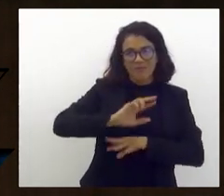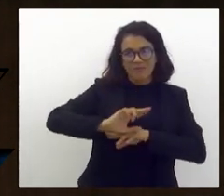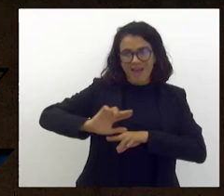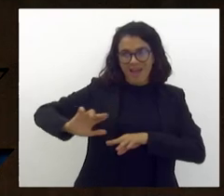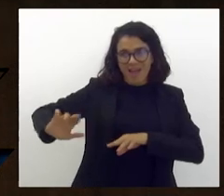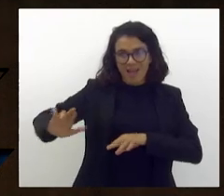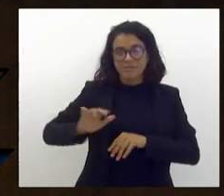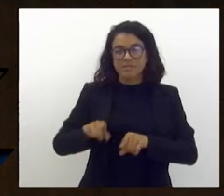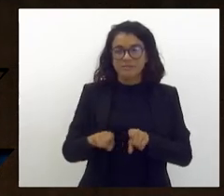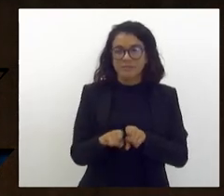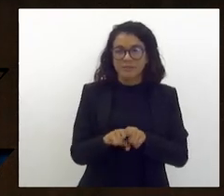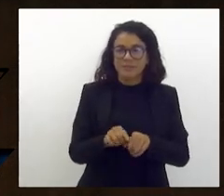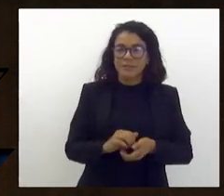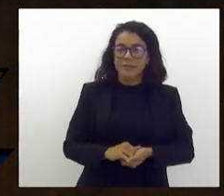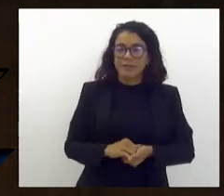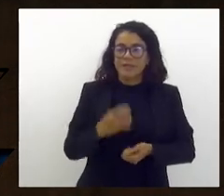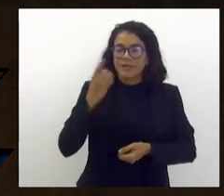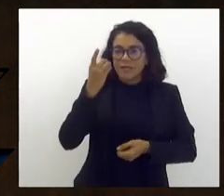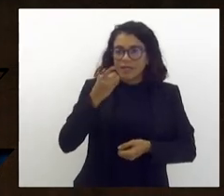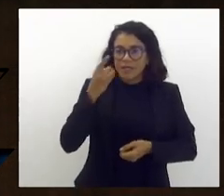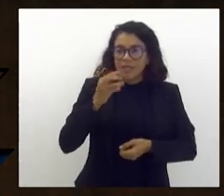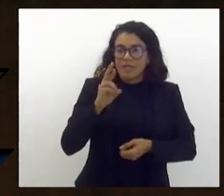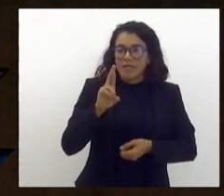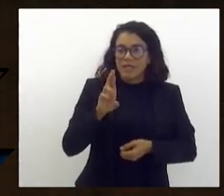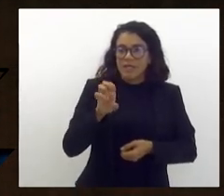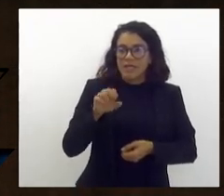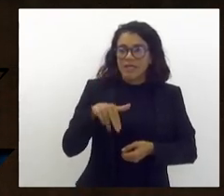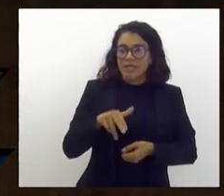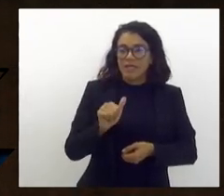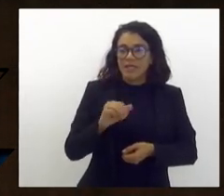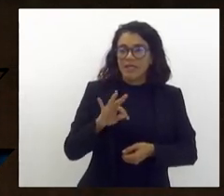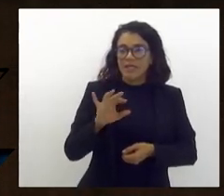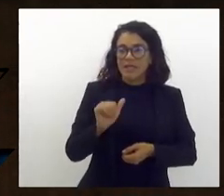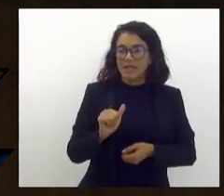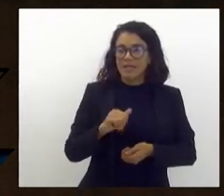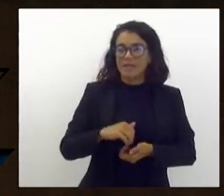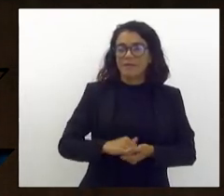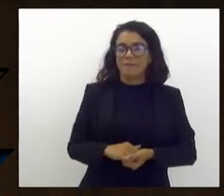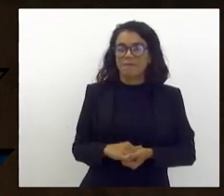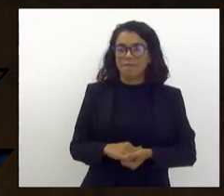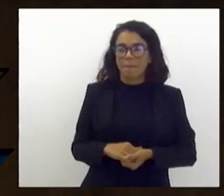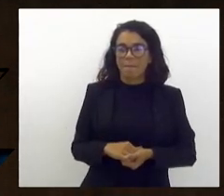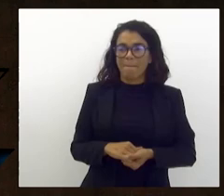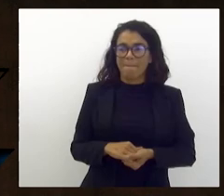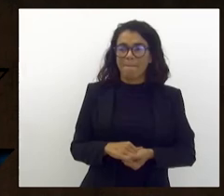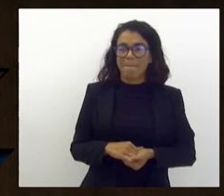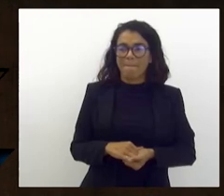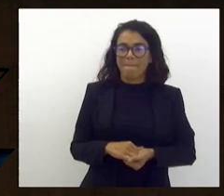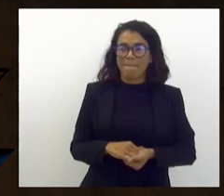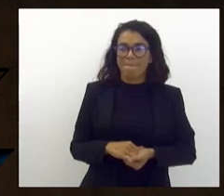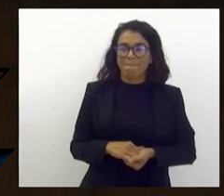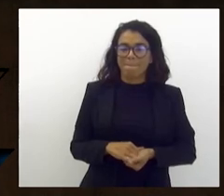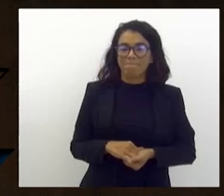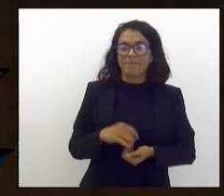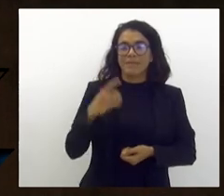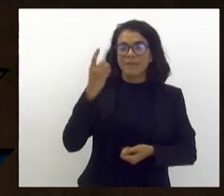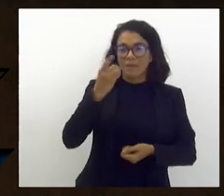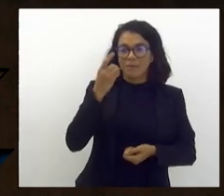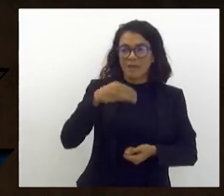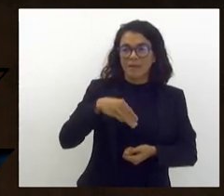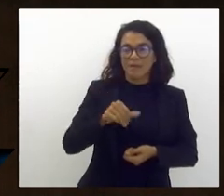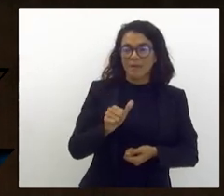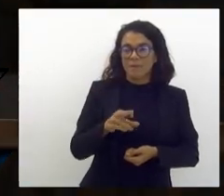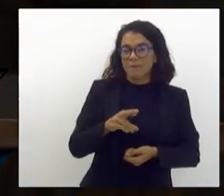outros, deputada Renata Souza, deputado Josemar, deputada Marina, Vossa Excelência também, deputada Marta